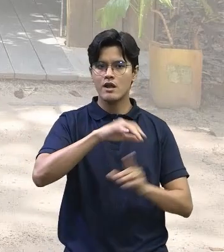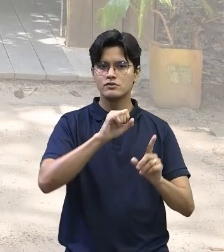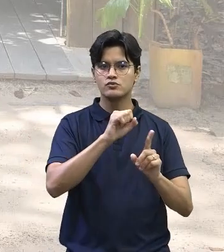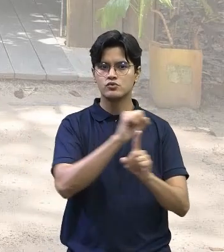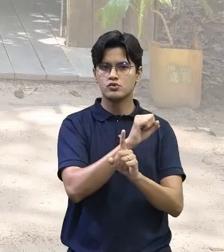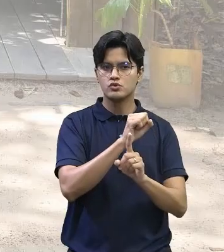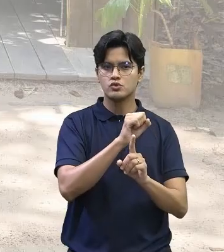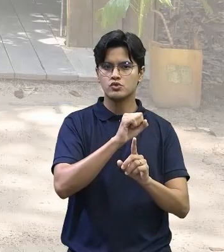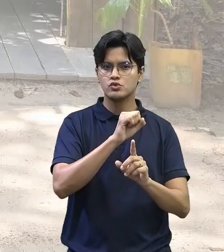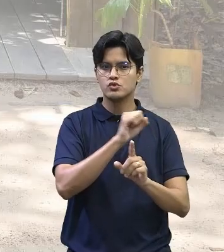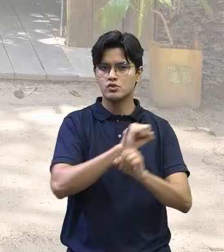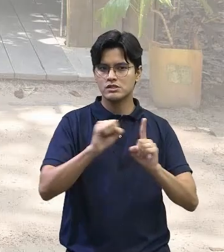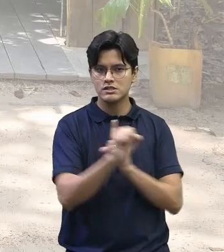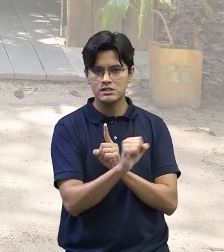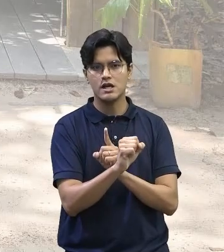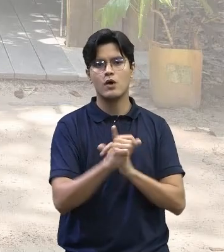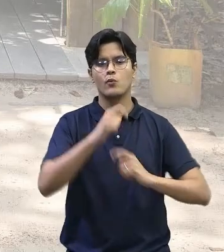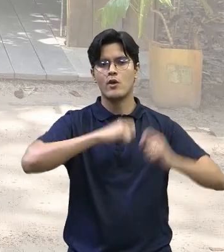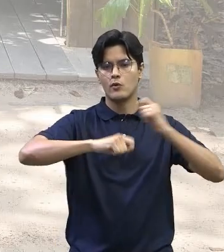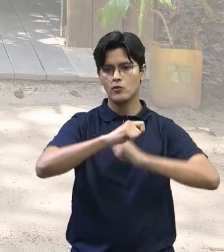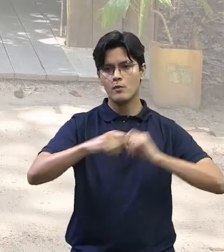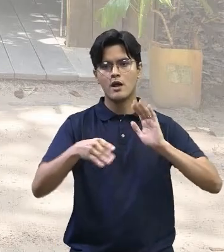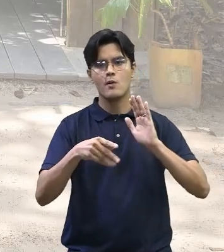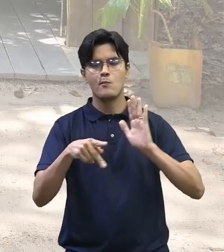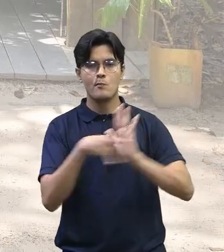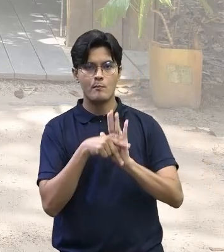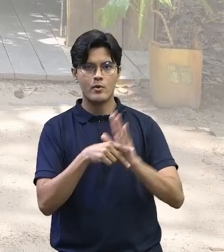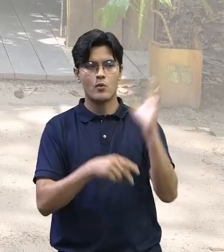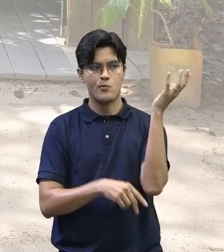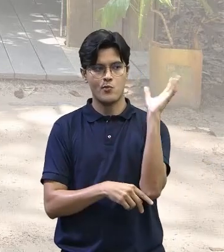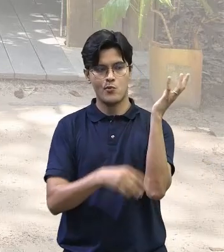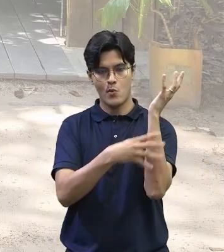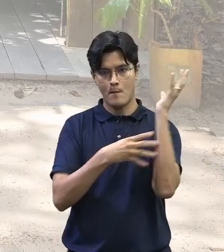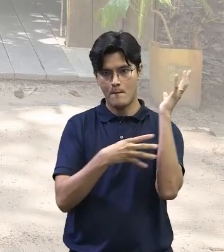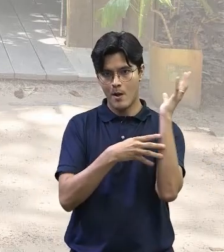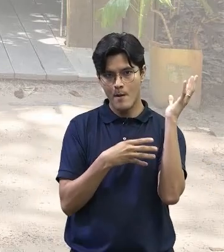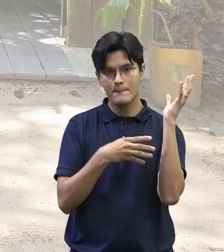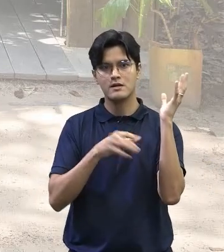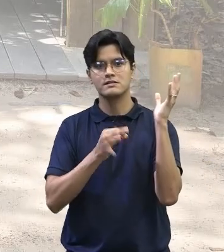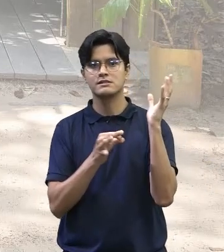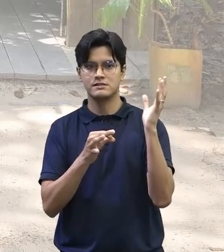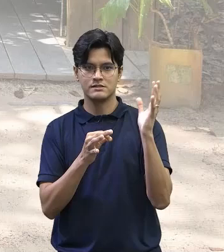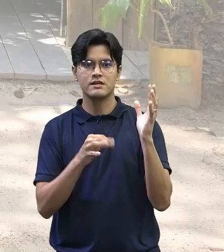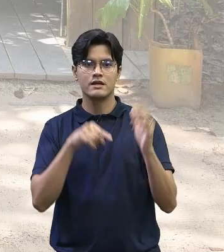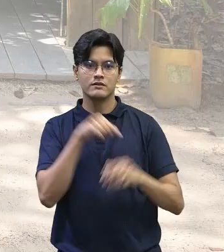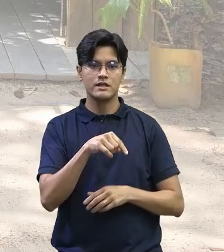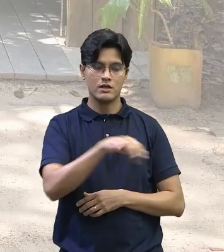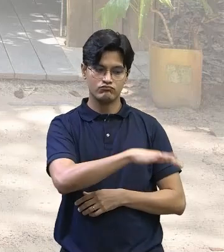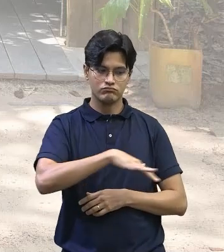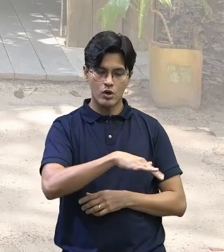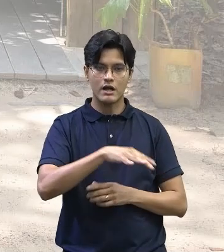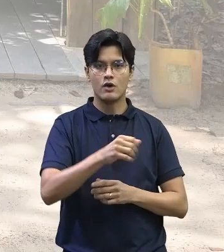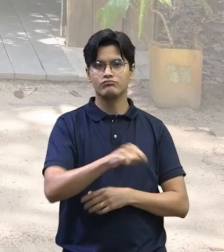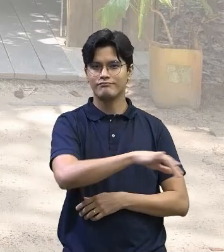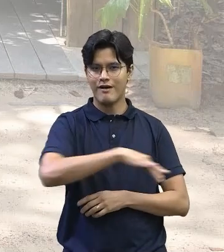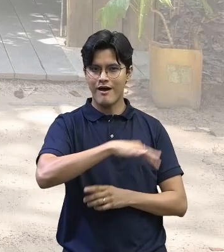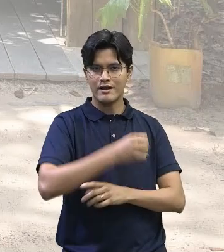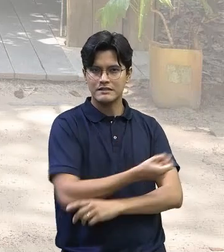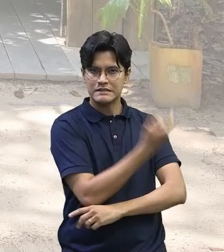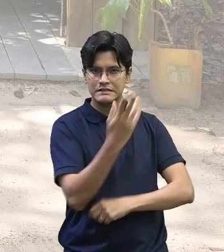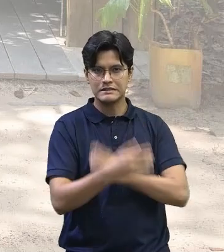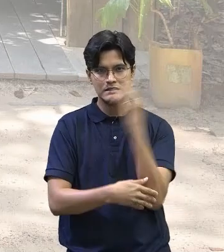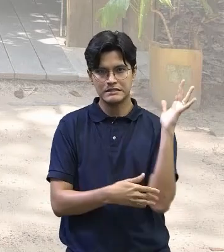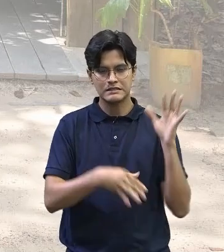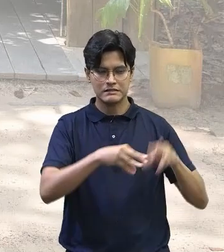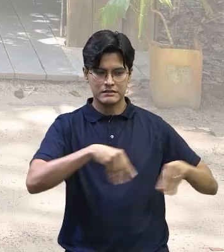uma imensa área de terra, que muitas das vezes era floresta, era mata fechada, tá, gente? E como muitas